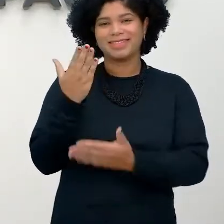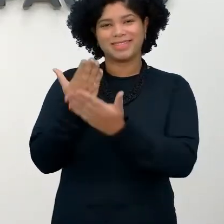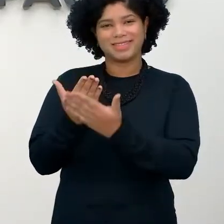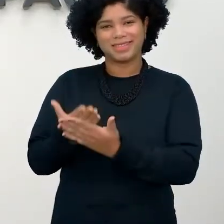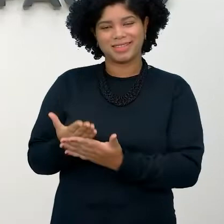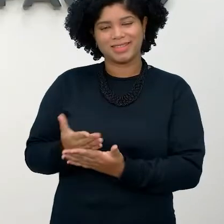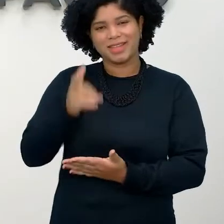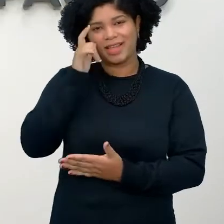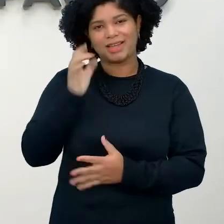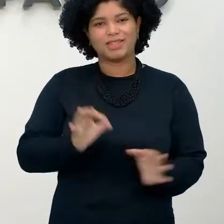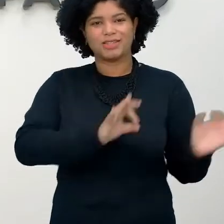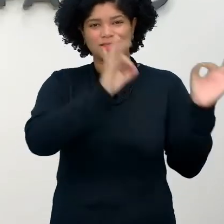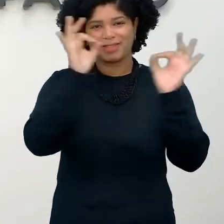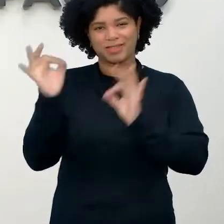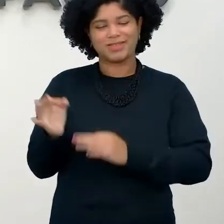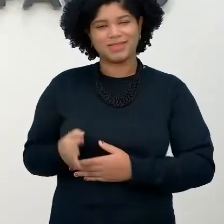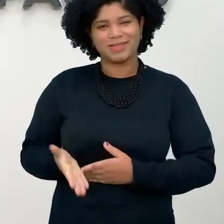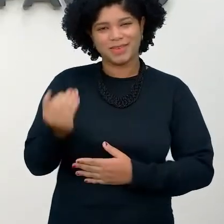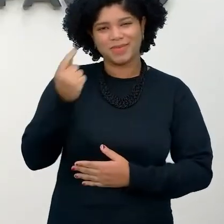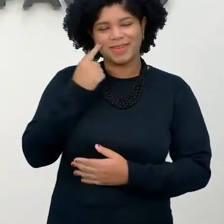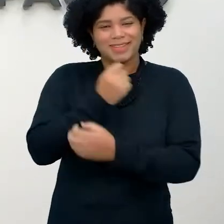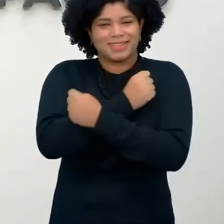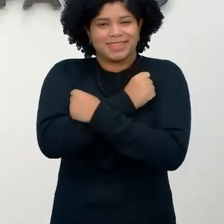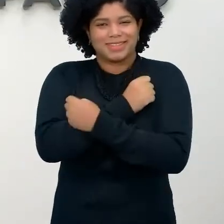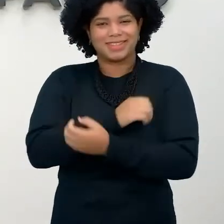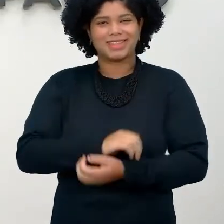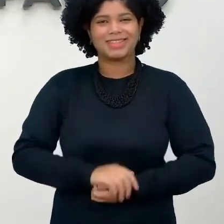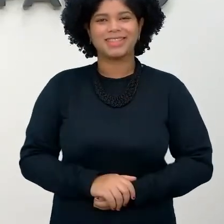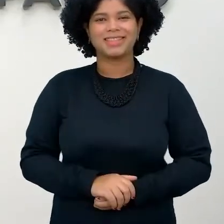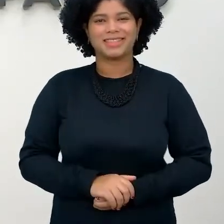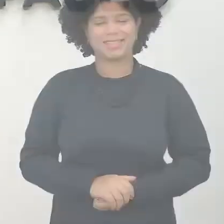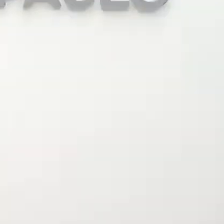aula que já foi exibida, tá certo? Um abraço.